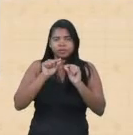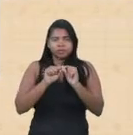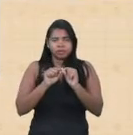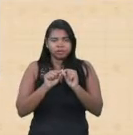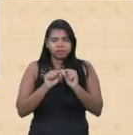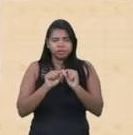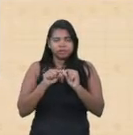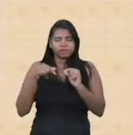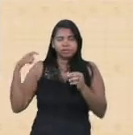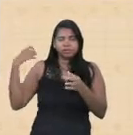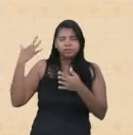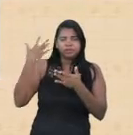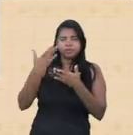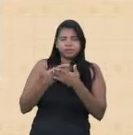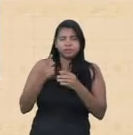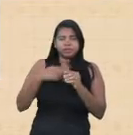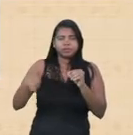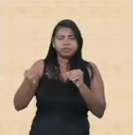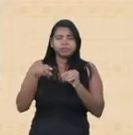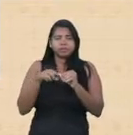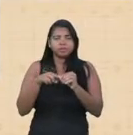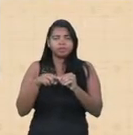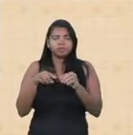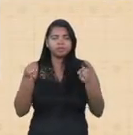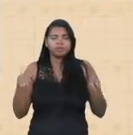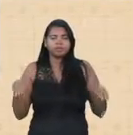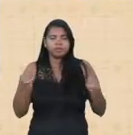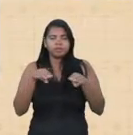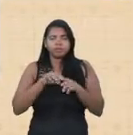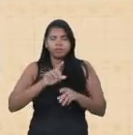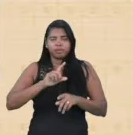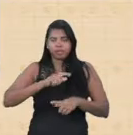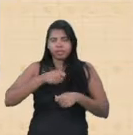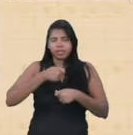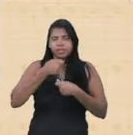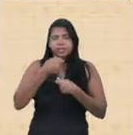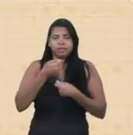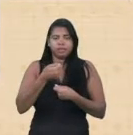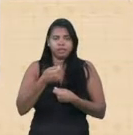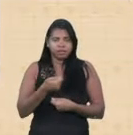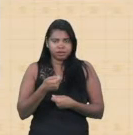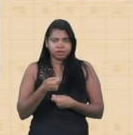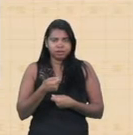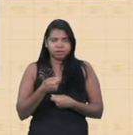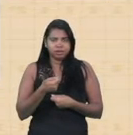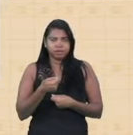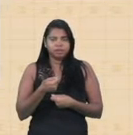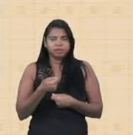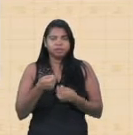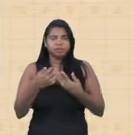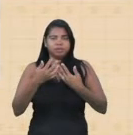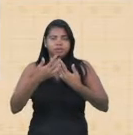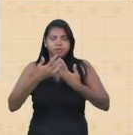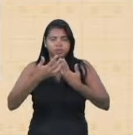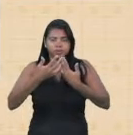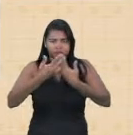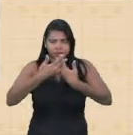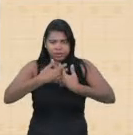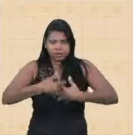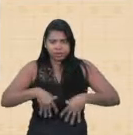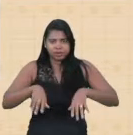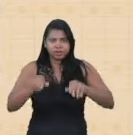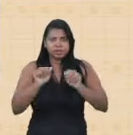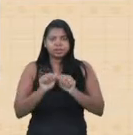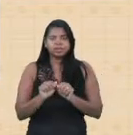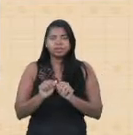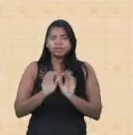nós vamos igualar a força magnética à força centrípeta. E aí você deve estar olhando aí para minha cara e dizer, ah,